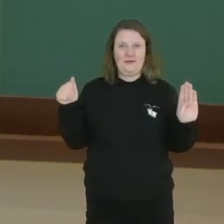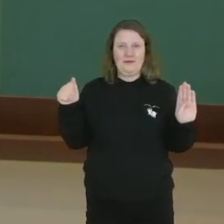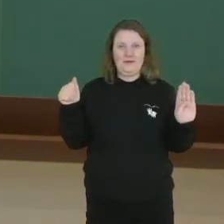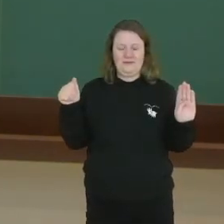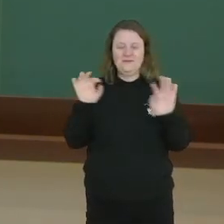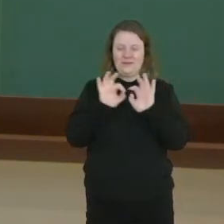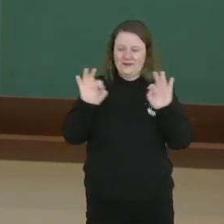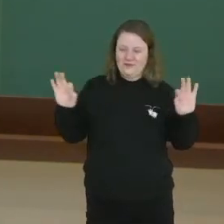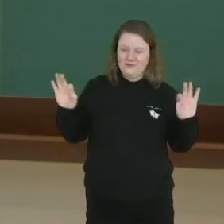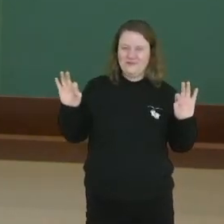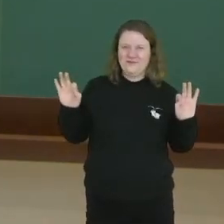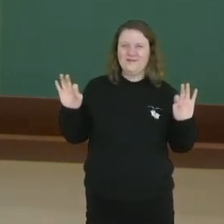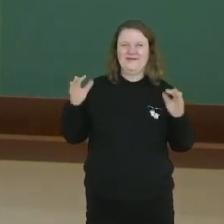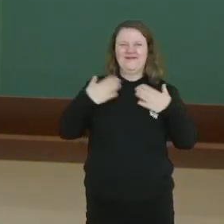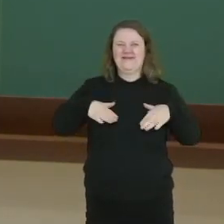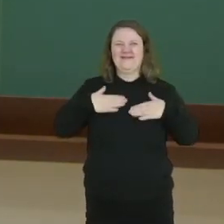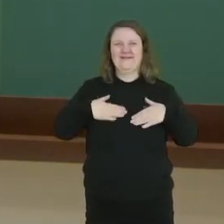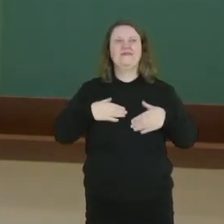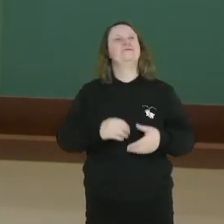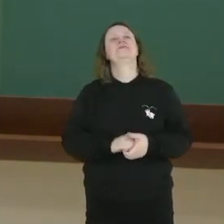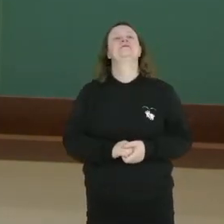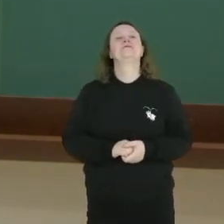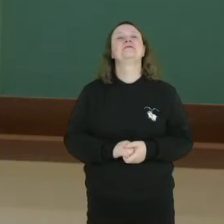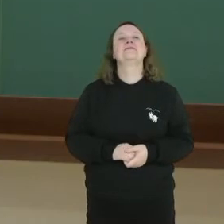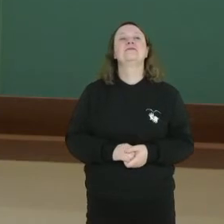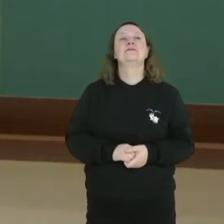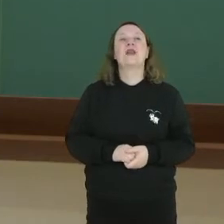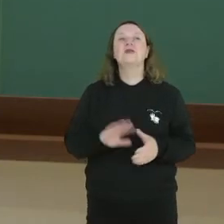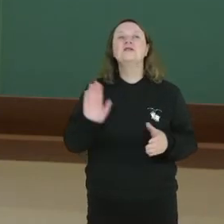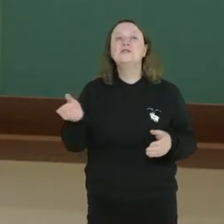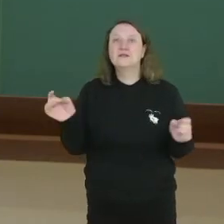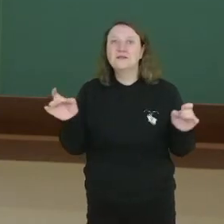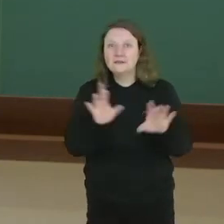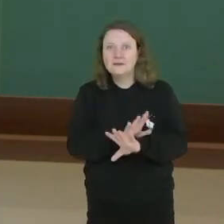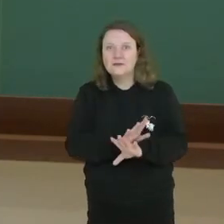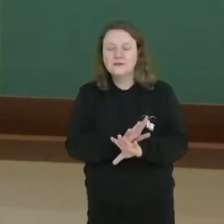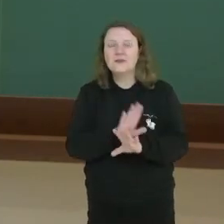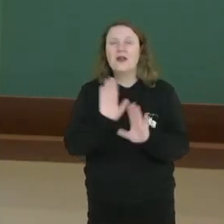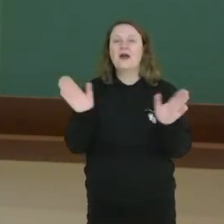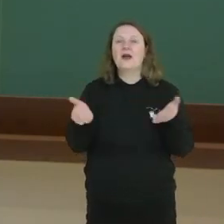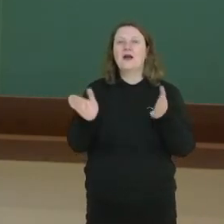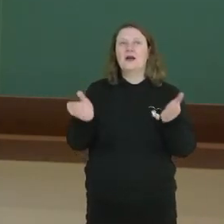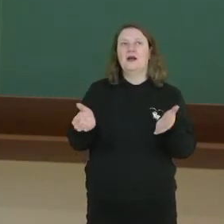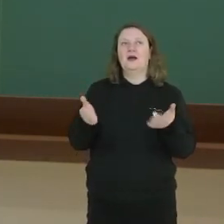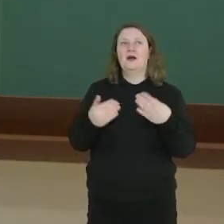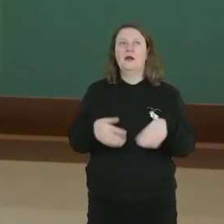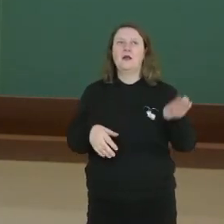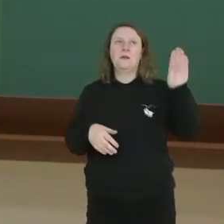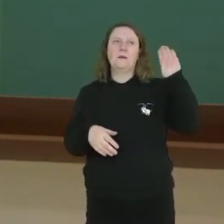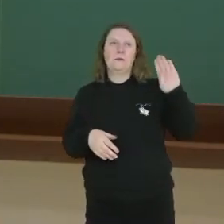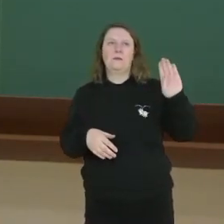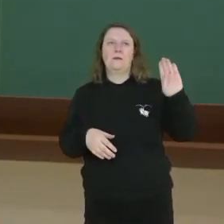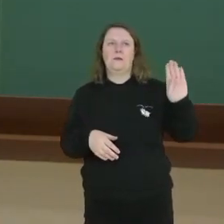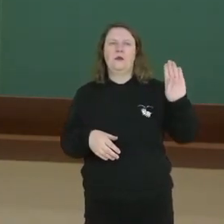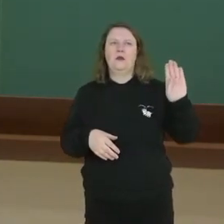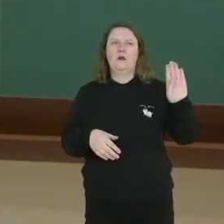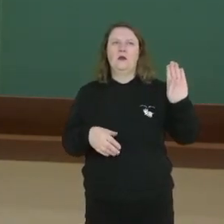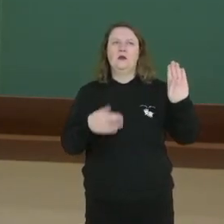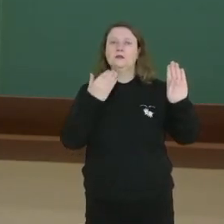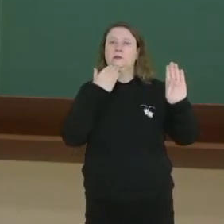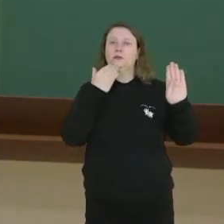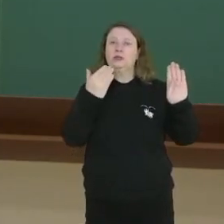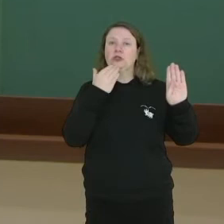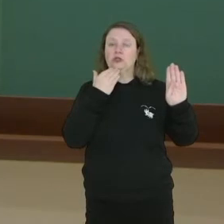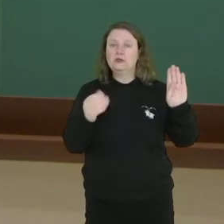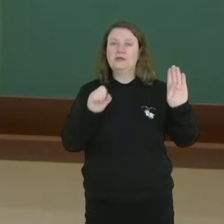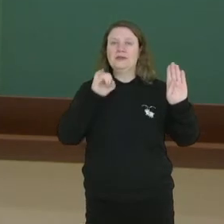tranquilo. Fácil, né? Fez isso? Fez? E a letra B? A letra B ele está falando assim,